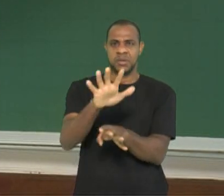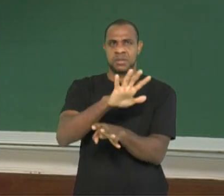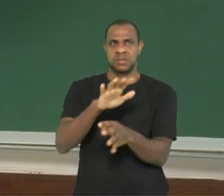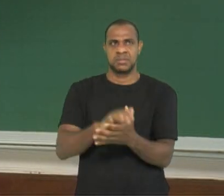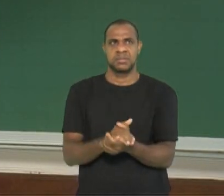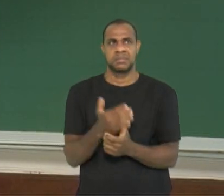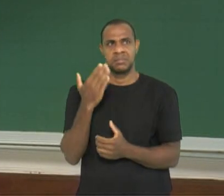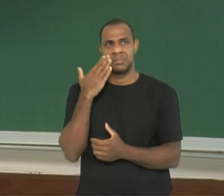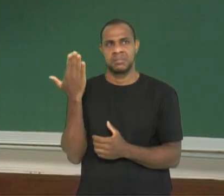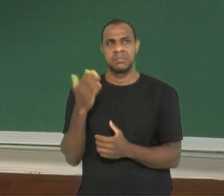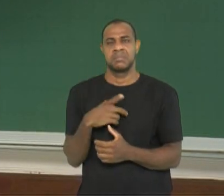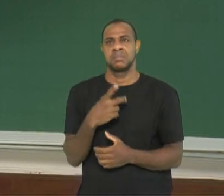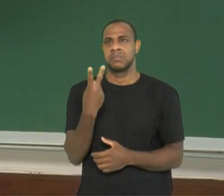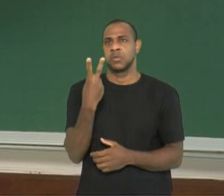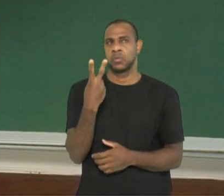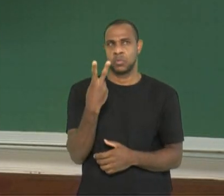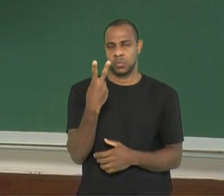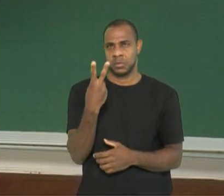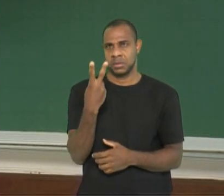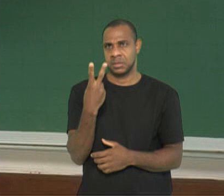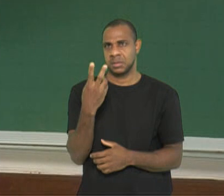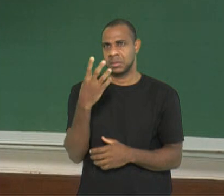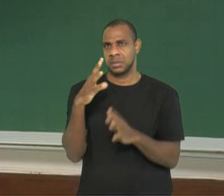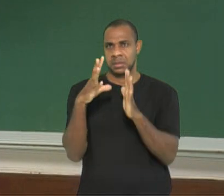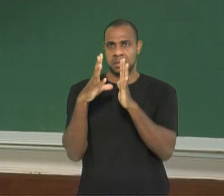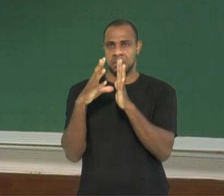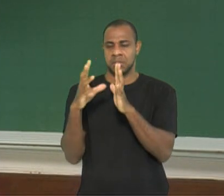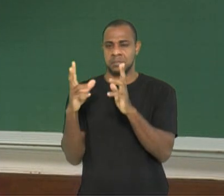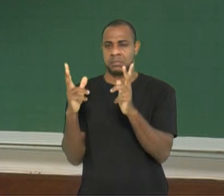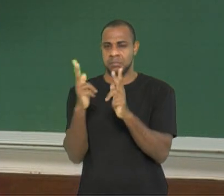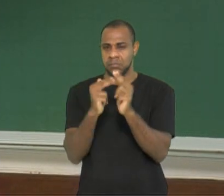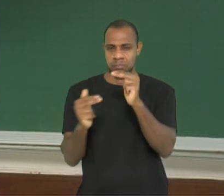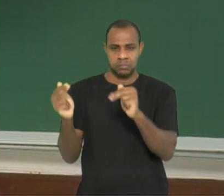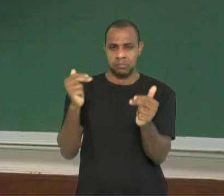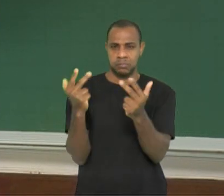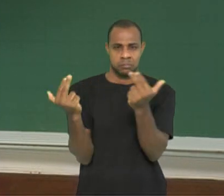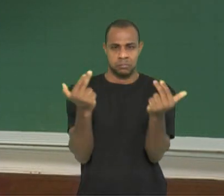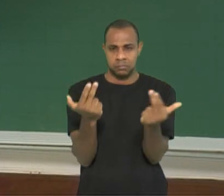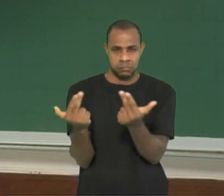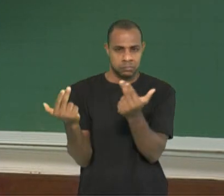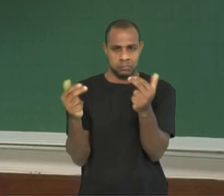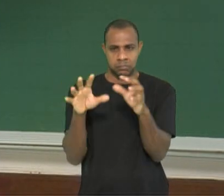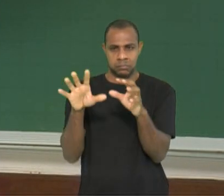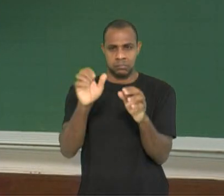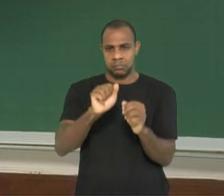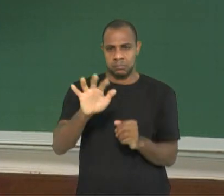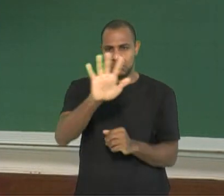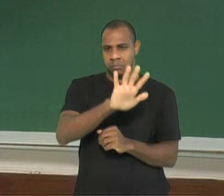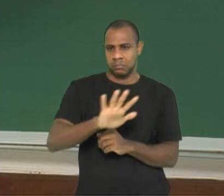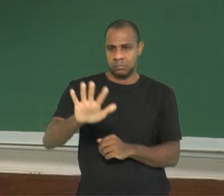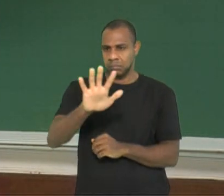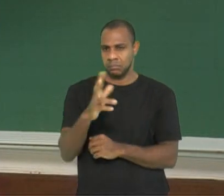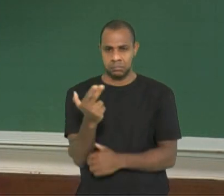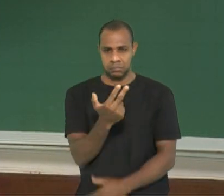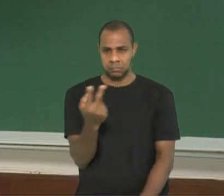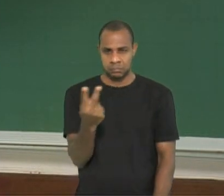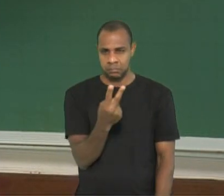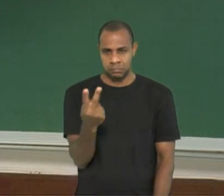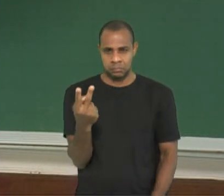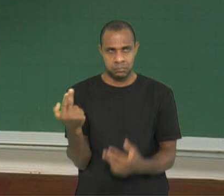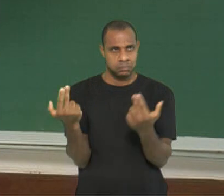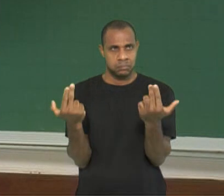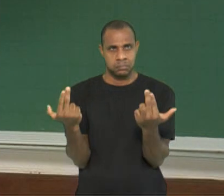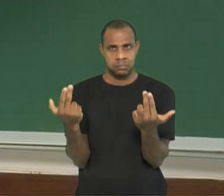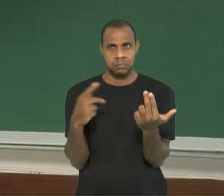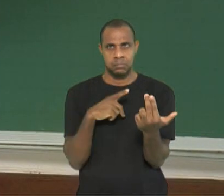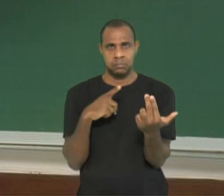assimétrica. Se eu tenho 2 imagens muito parecidas, com quase o mesmo tamanho, que eu posso ver que as duas são bem equivalentes, então eu